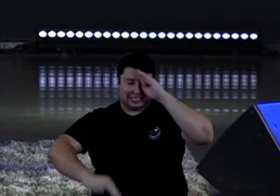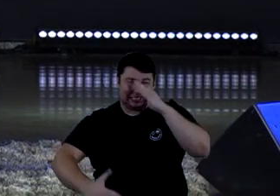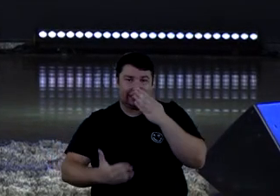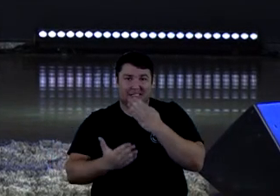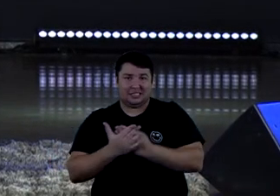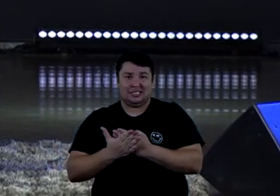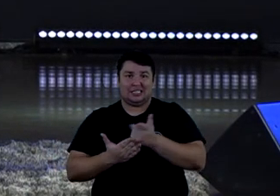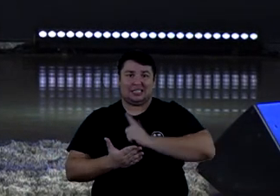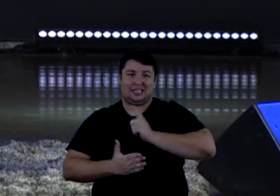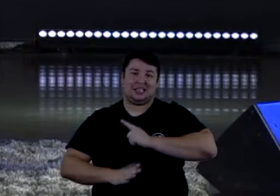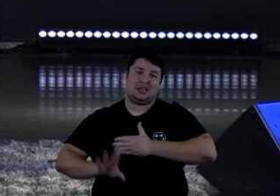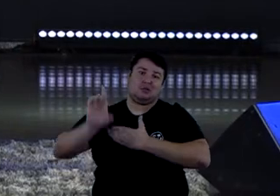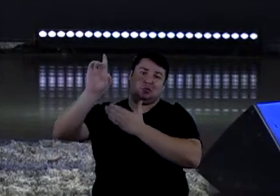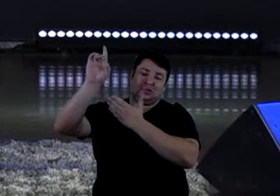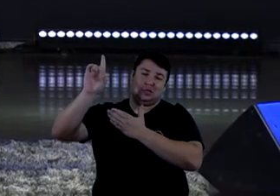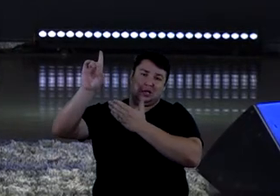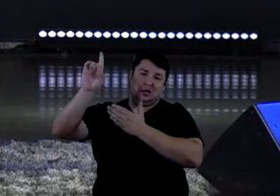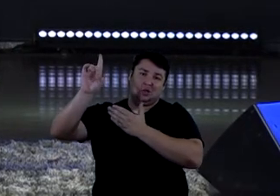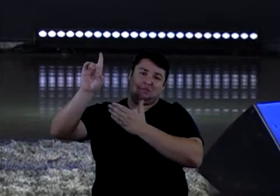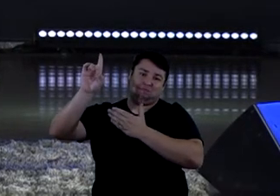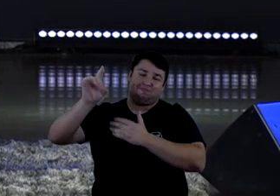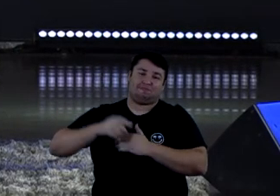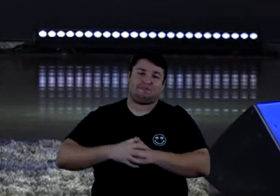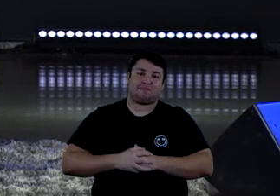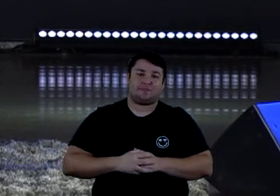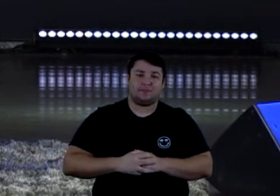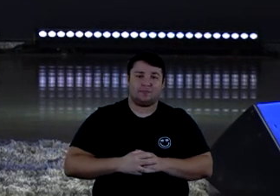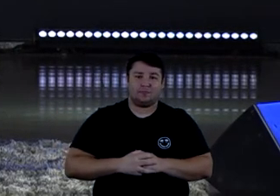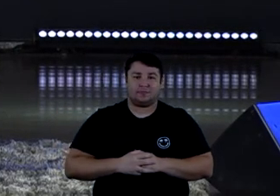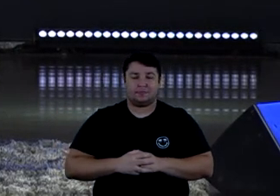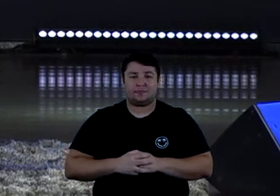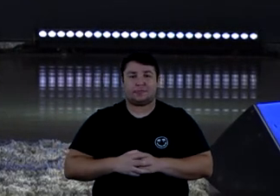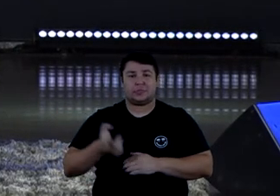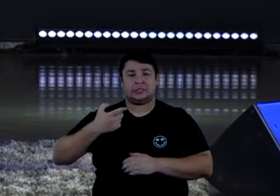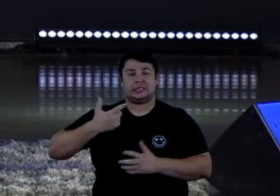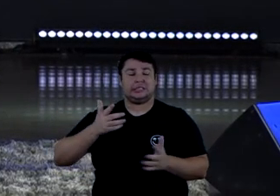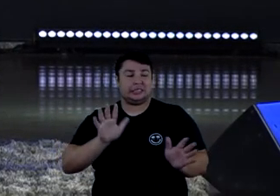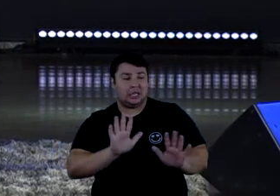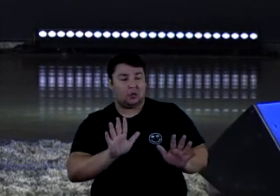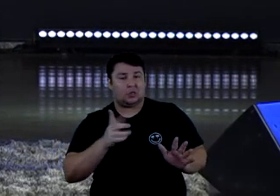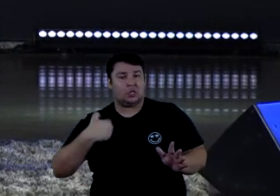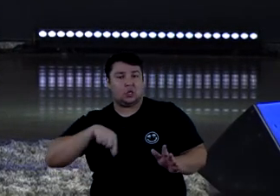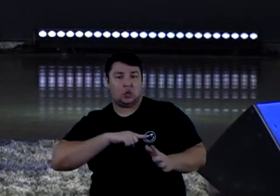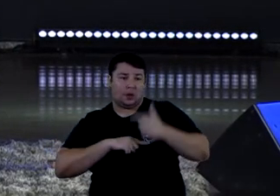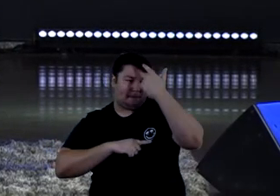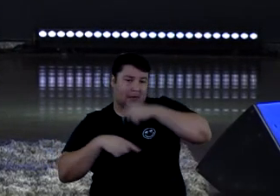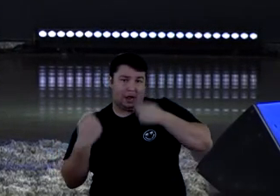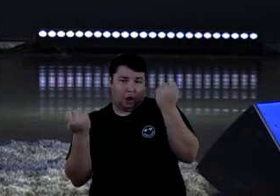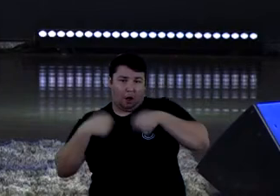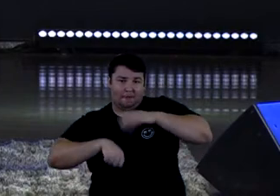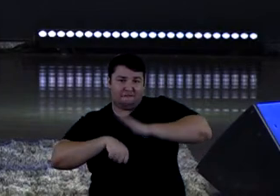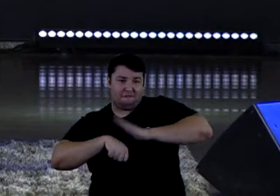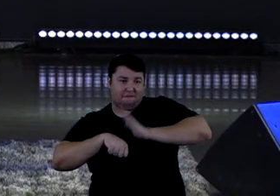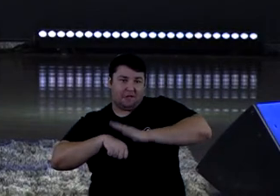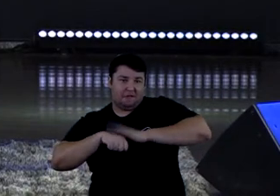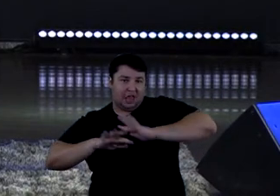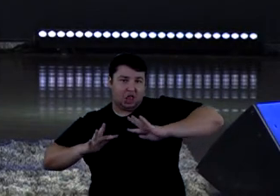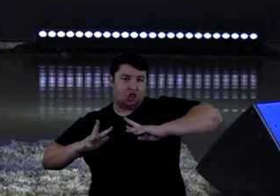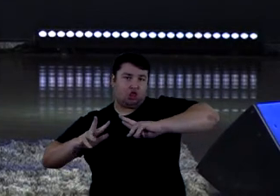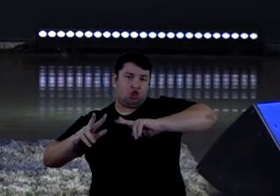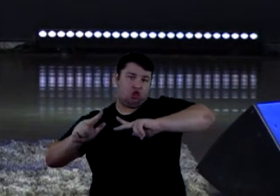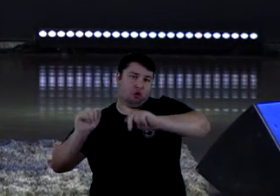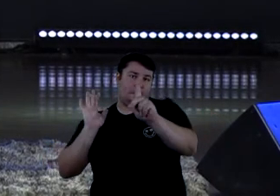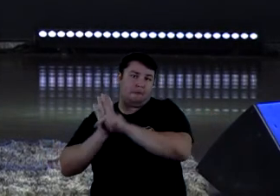que temos em Deus por meio de Cristo. Não que nos consideremos capazes de fazer qualquer coisa por